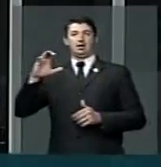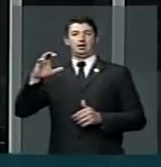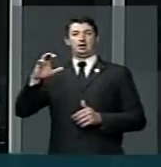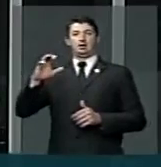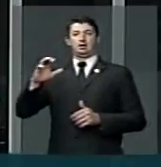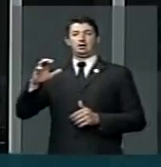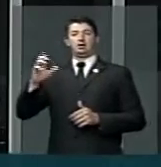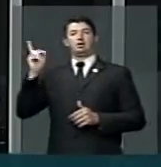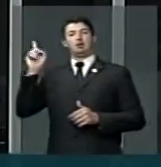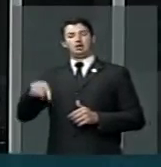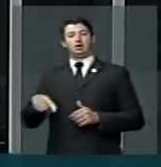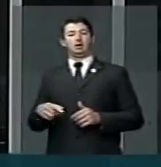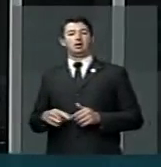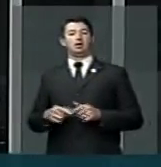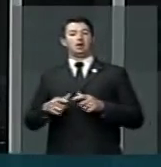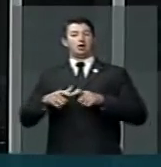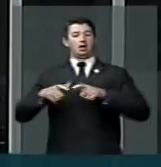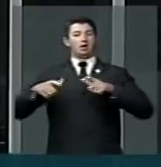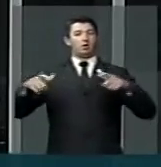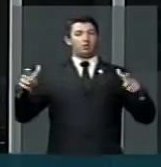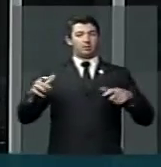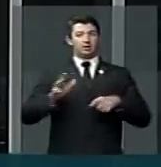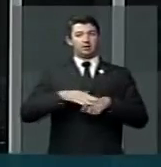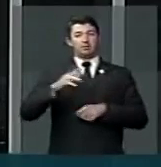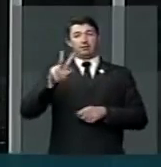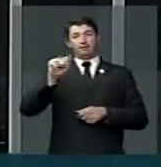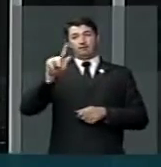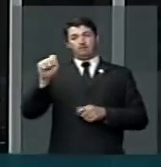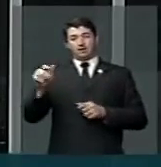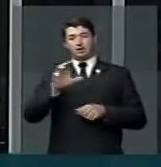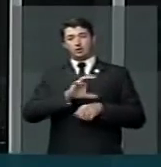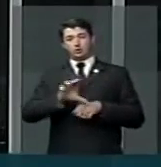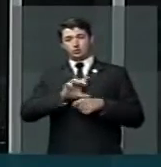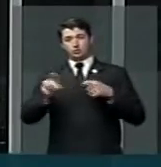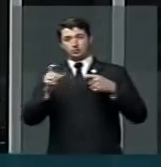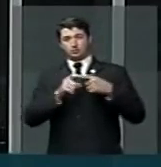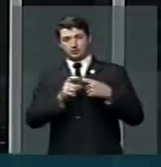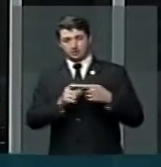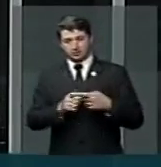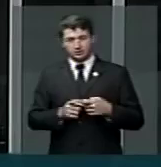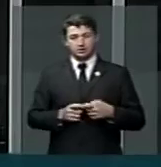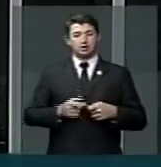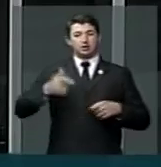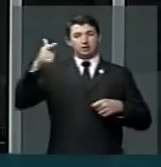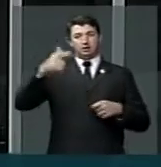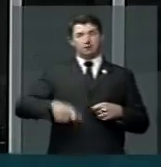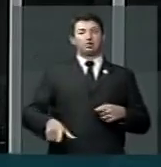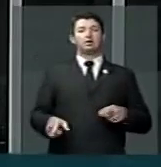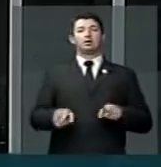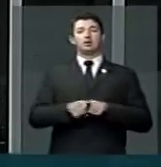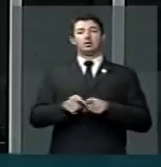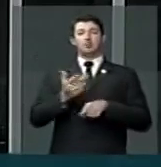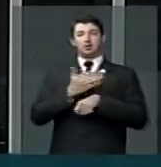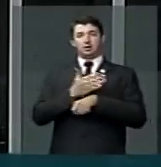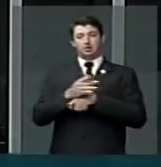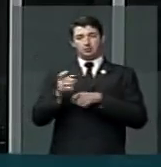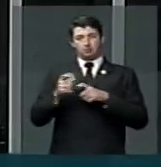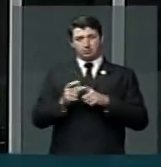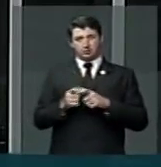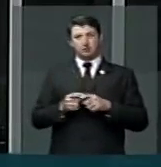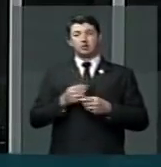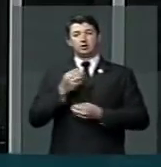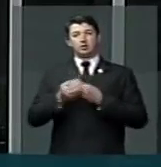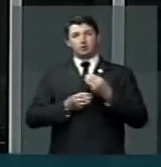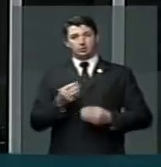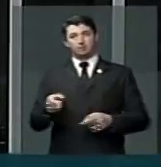fazer uma expansão no número de vagas dos cursos de medicina, reforçar a residência médica com um